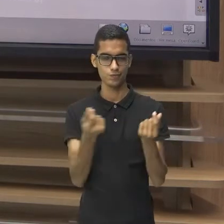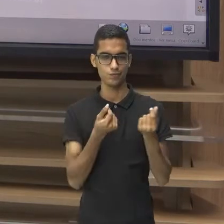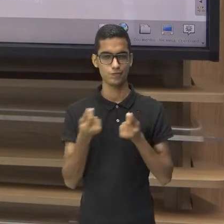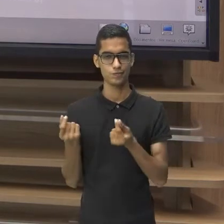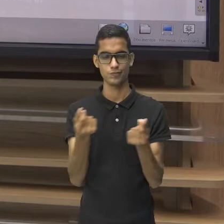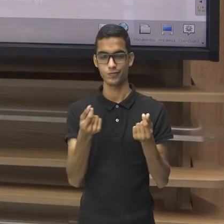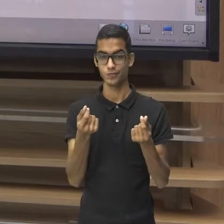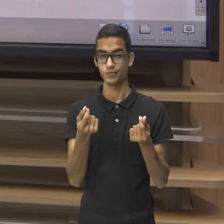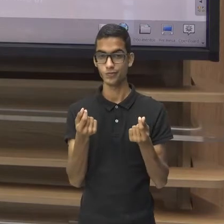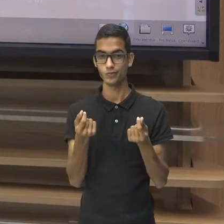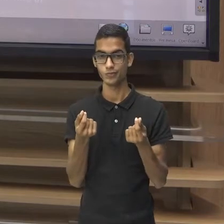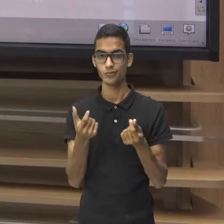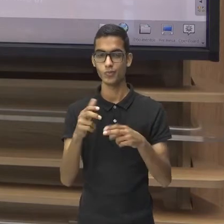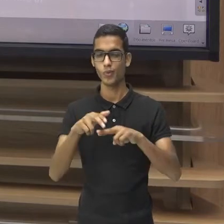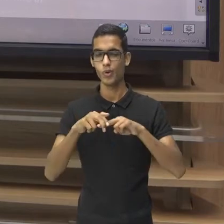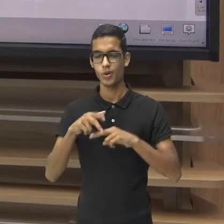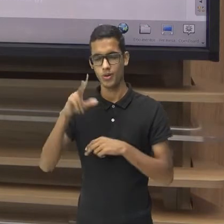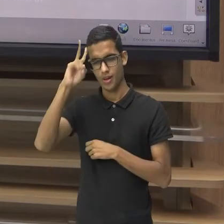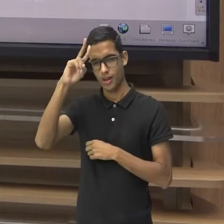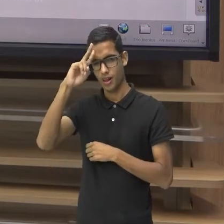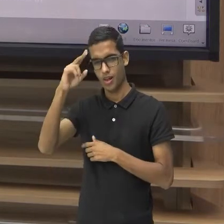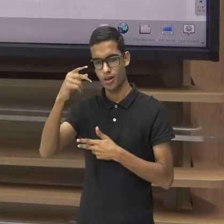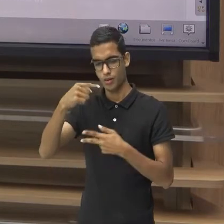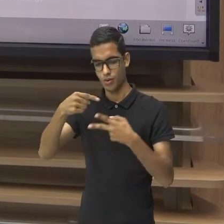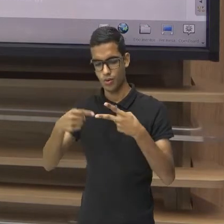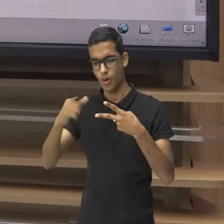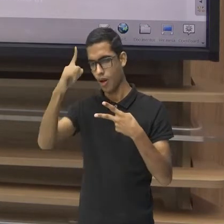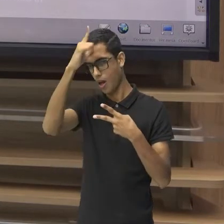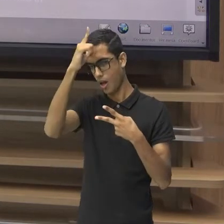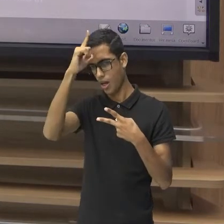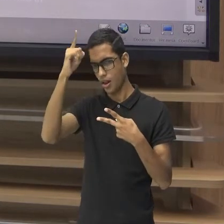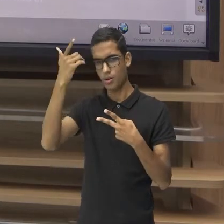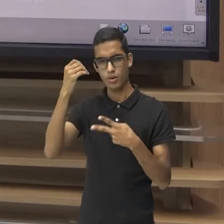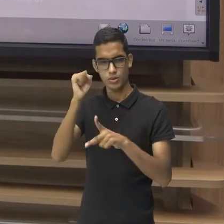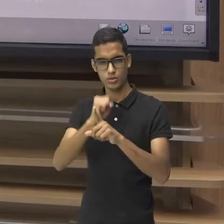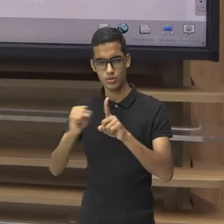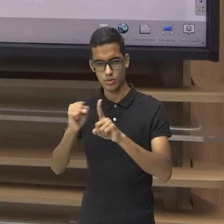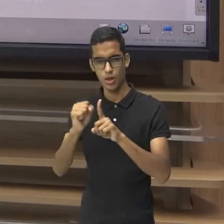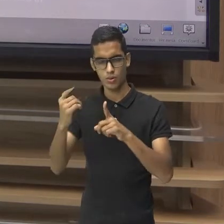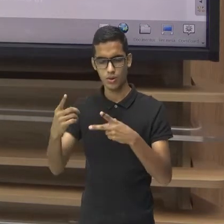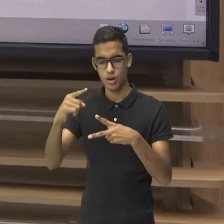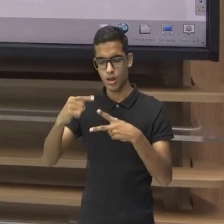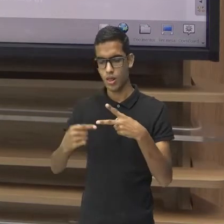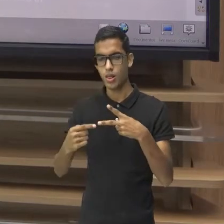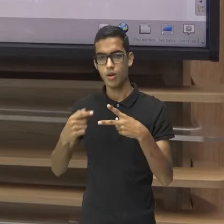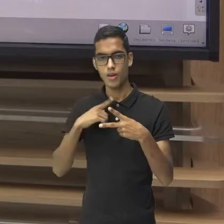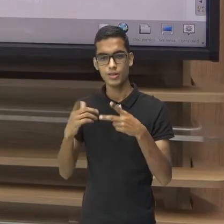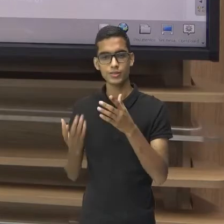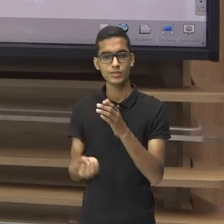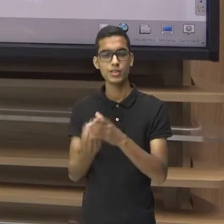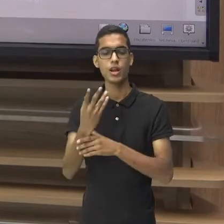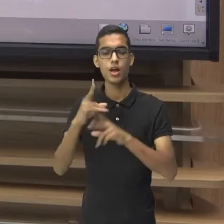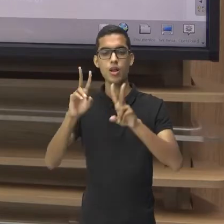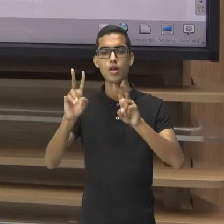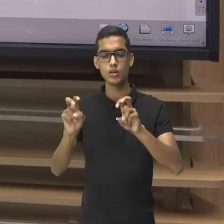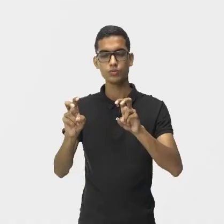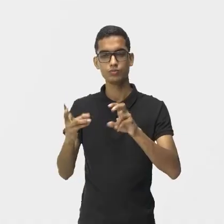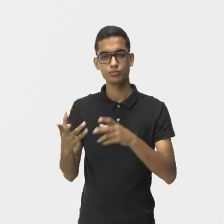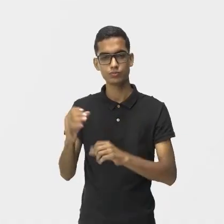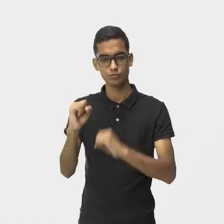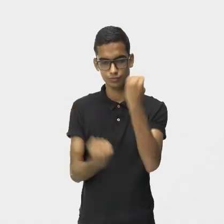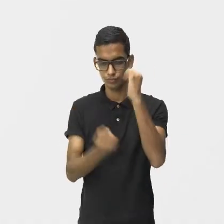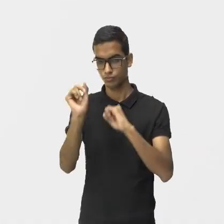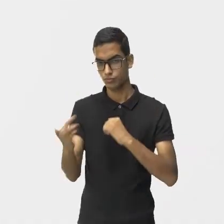e Horkheimer perceberam e criaram o termo indústria cultural, que é o termo